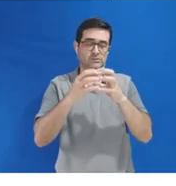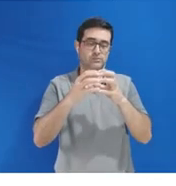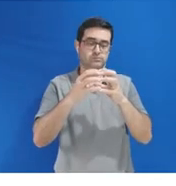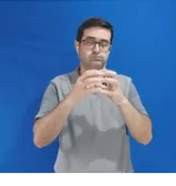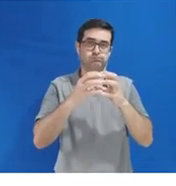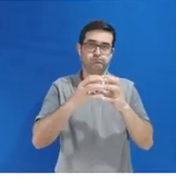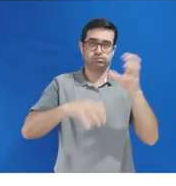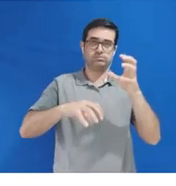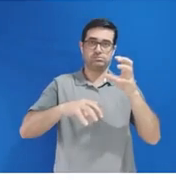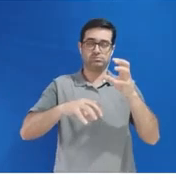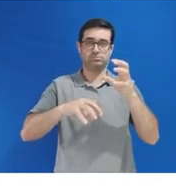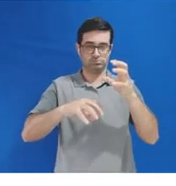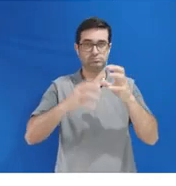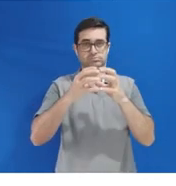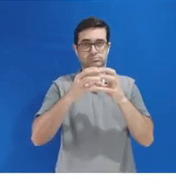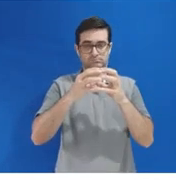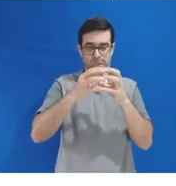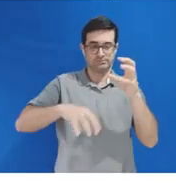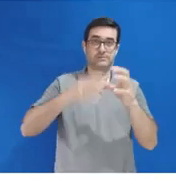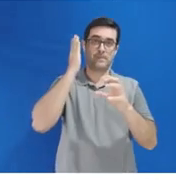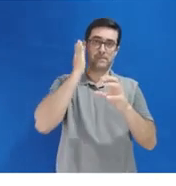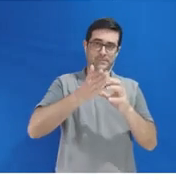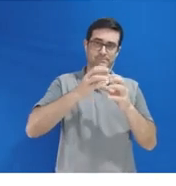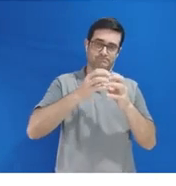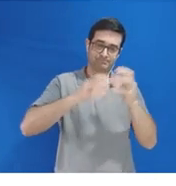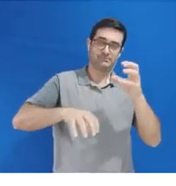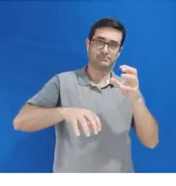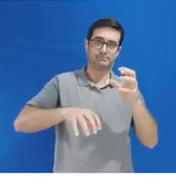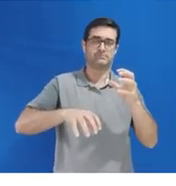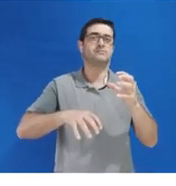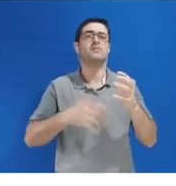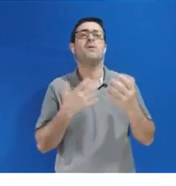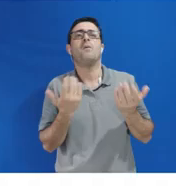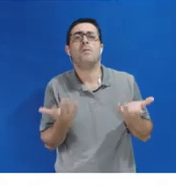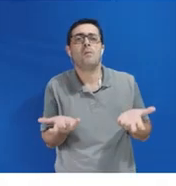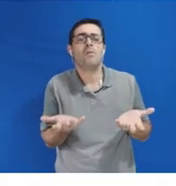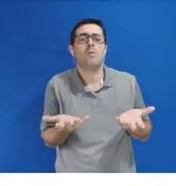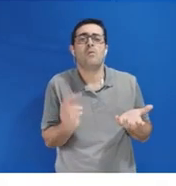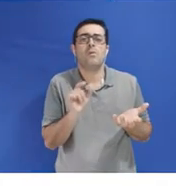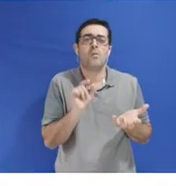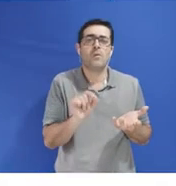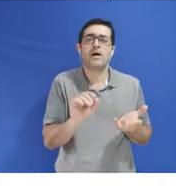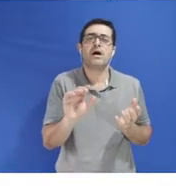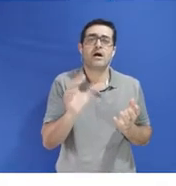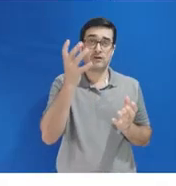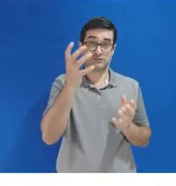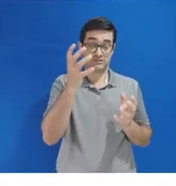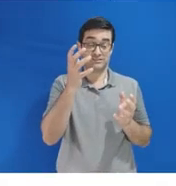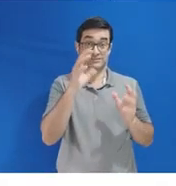ocorra esse deslize entre uma seção. E aí, ao invés de eu